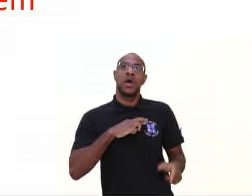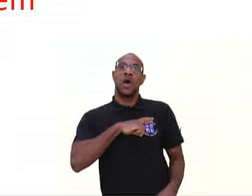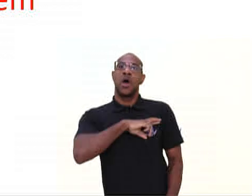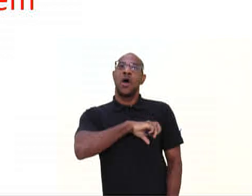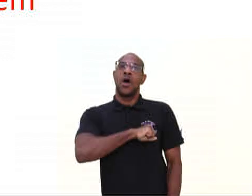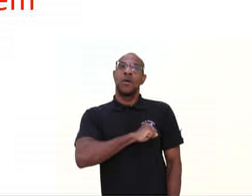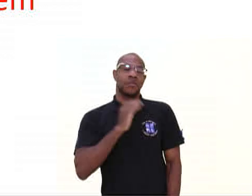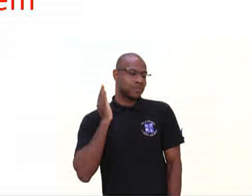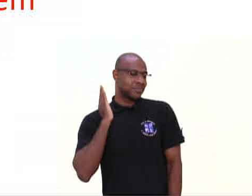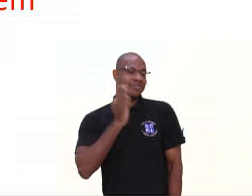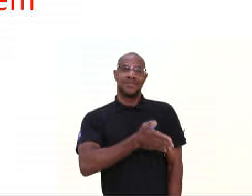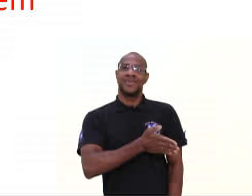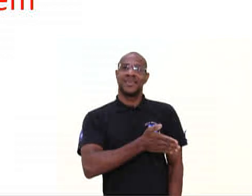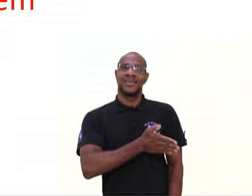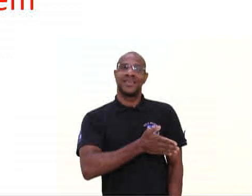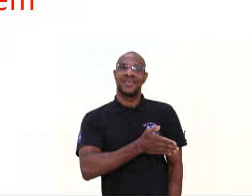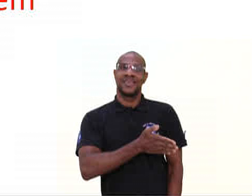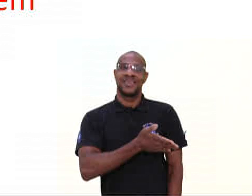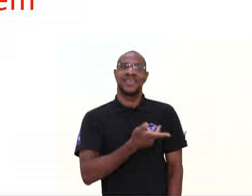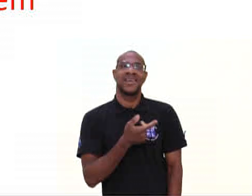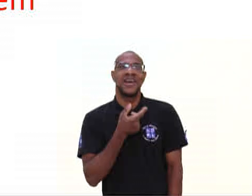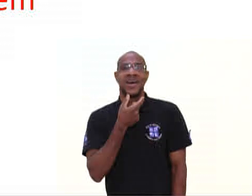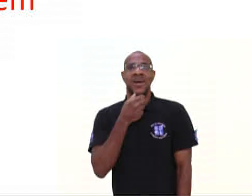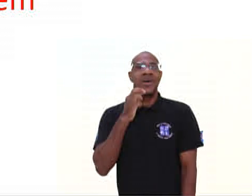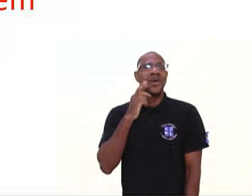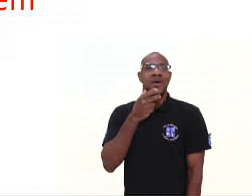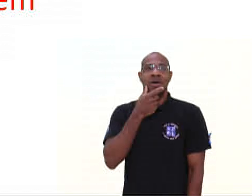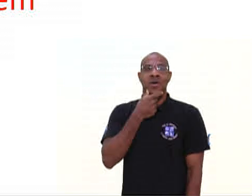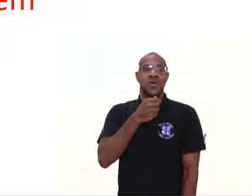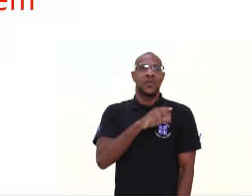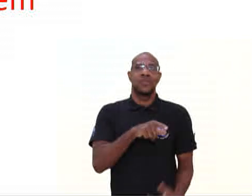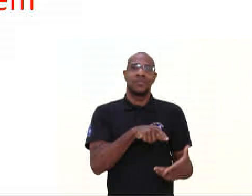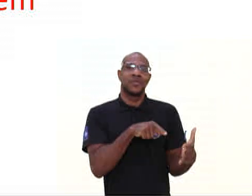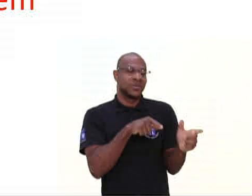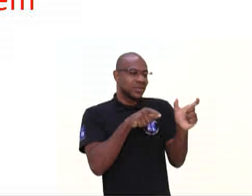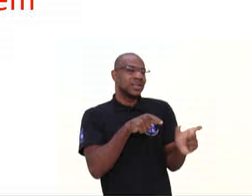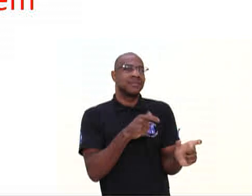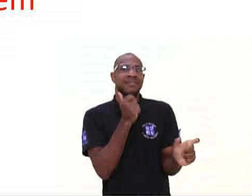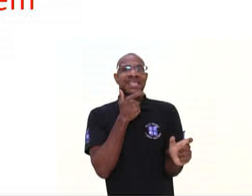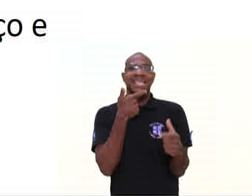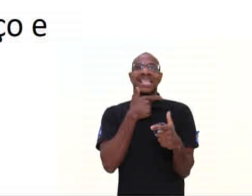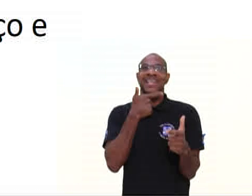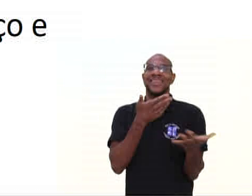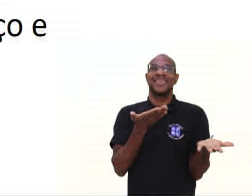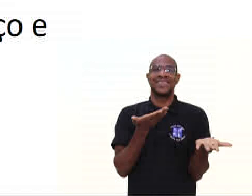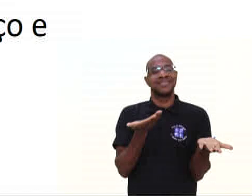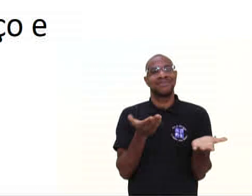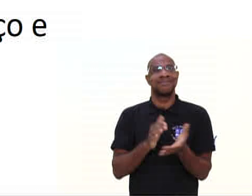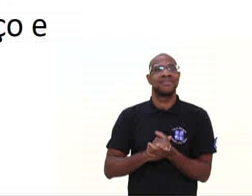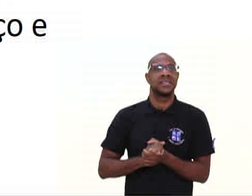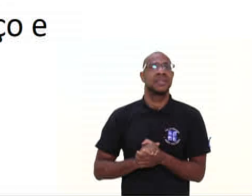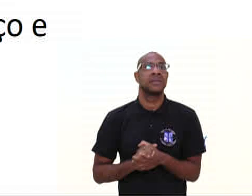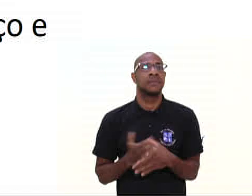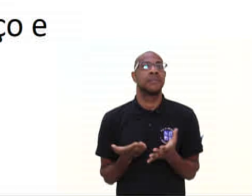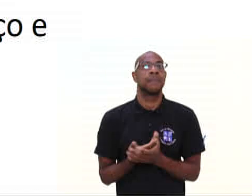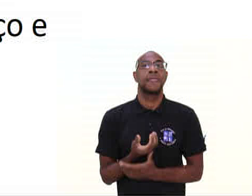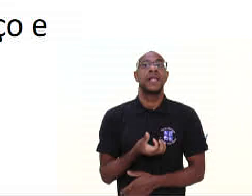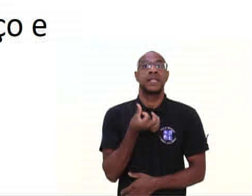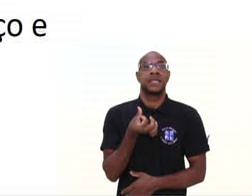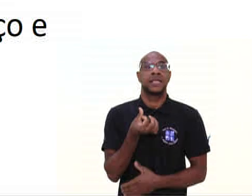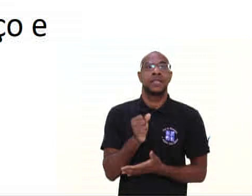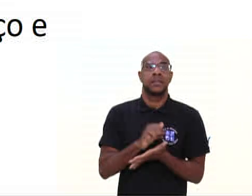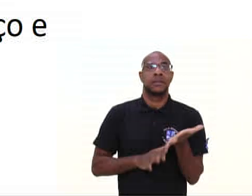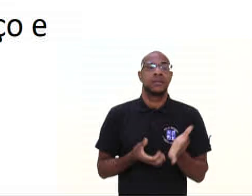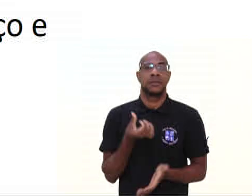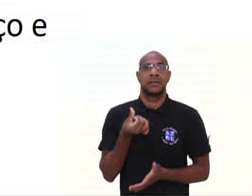senhor ri certas risadas, ele diz logo nesse primeiro parágrafo a esse interlocutor. Questão 6, minha gente,